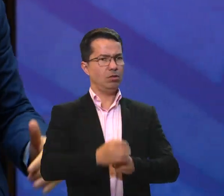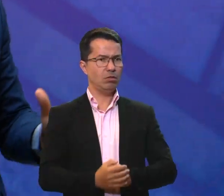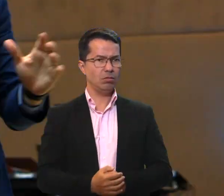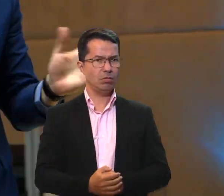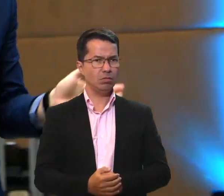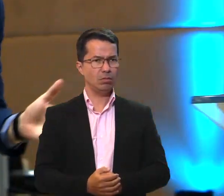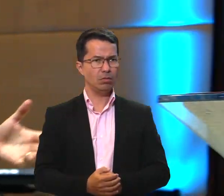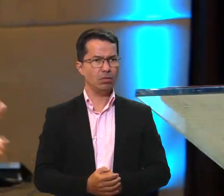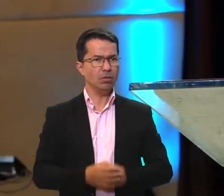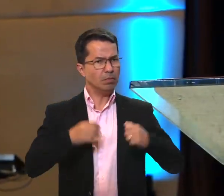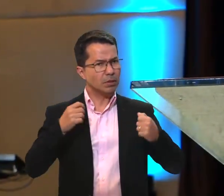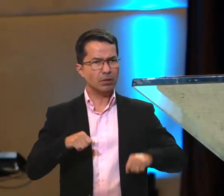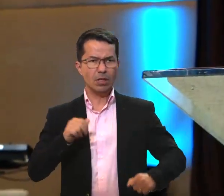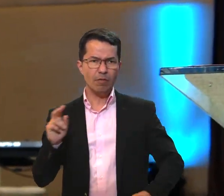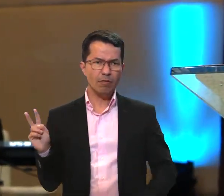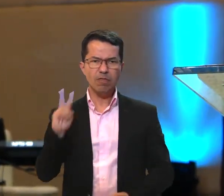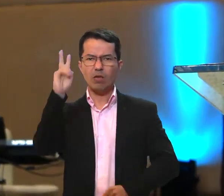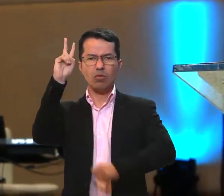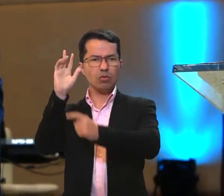Mas a Bíblia fala como.